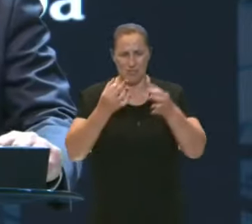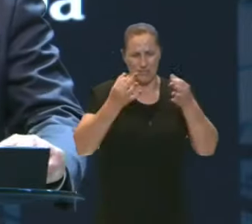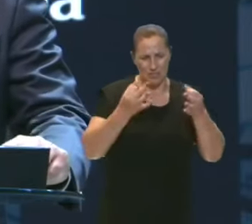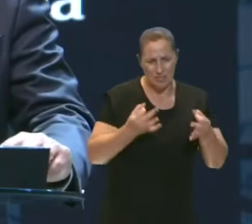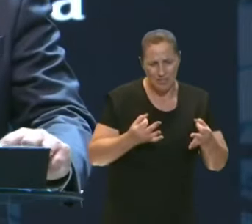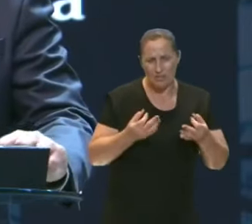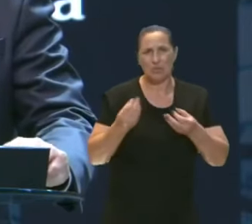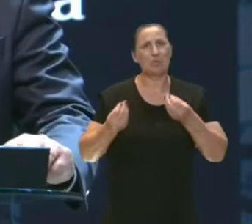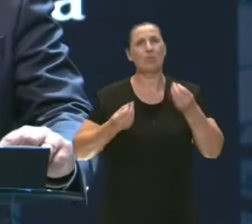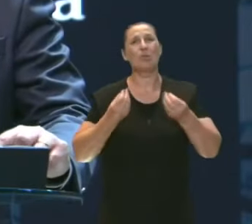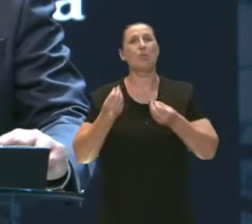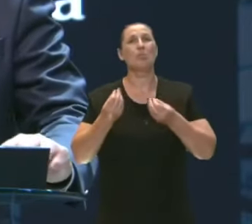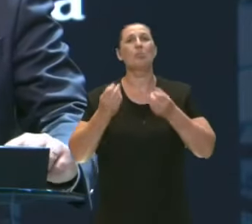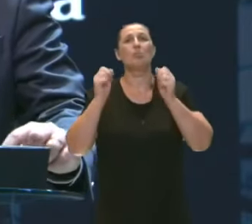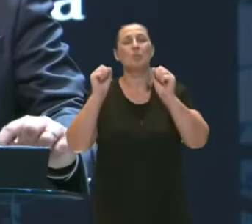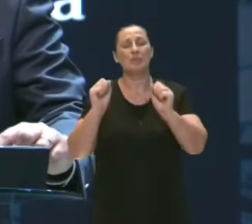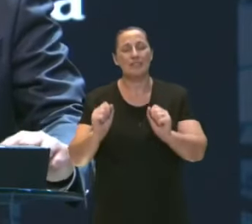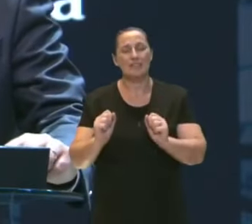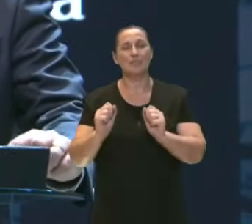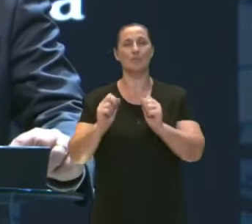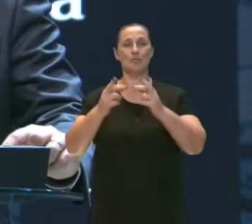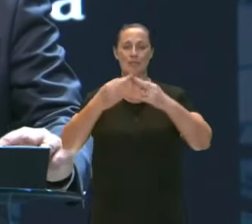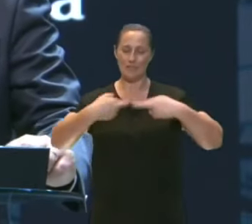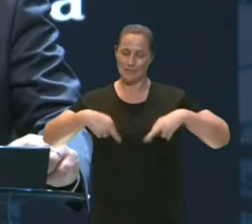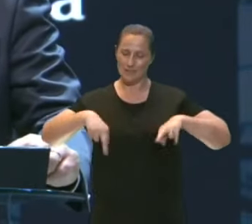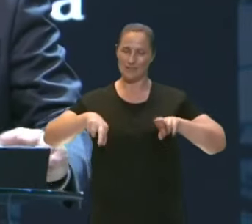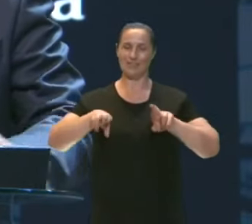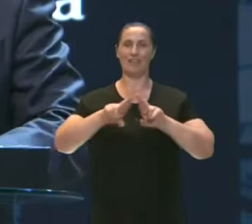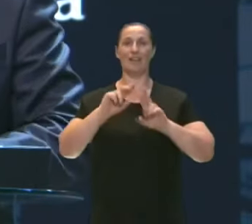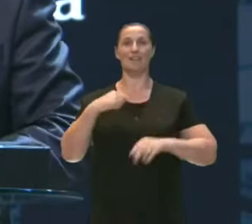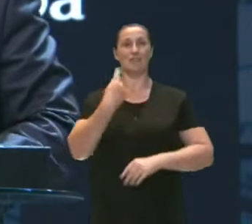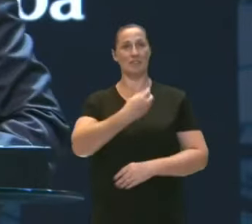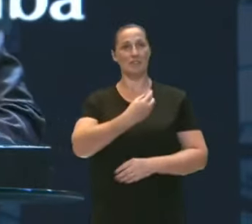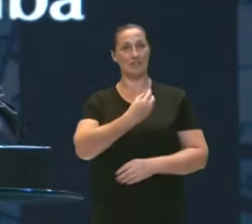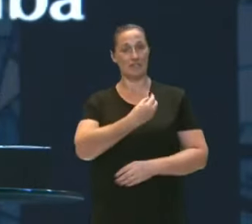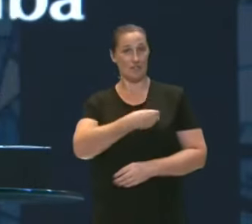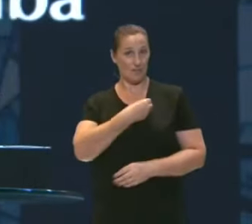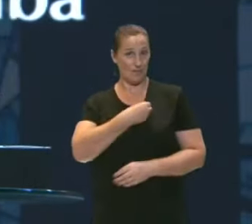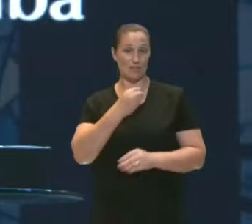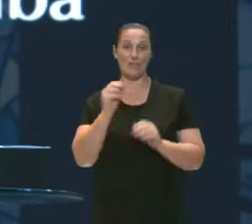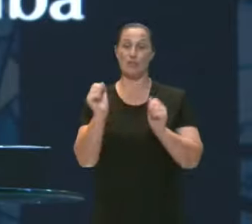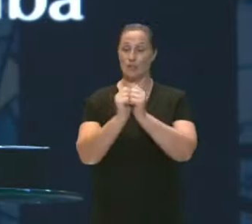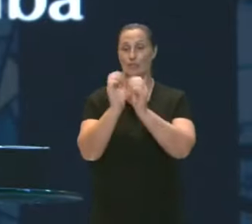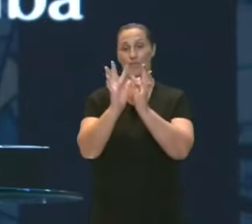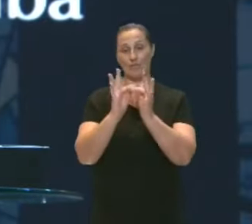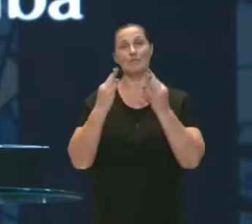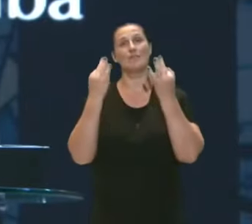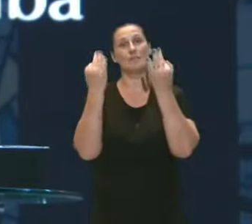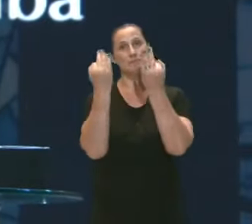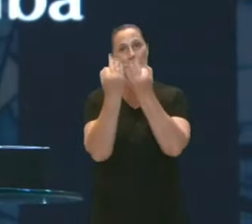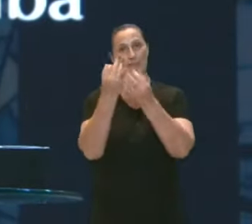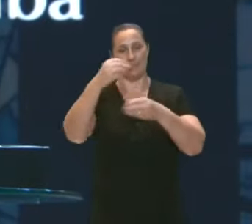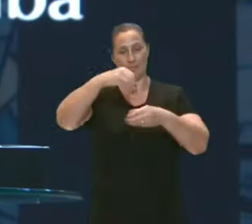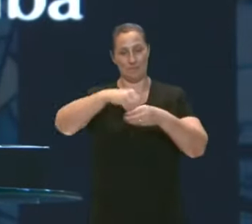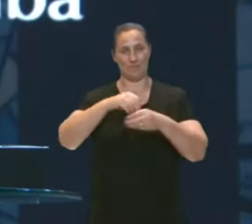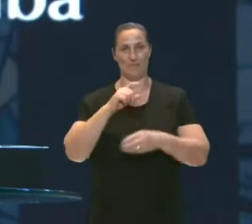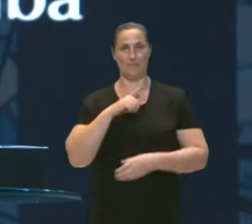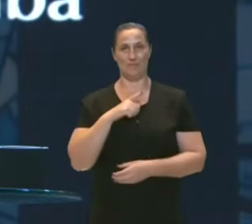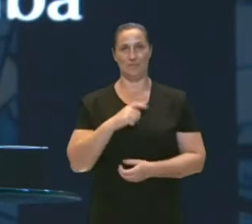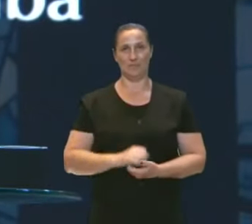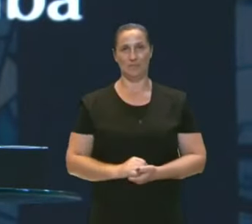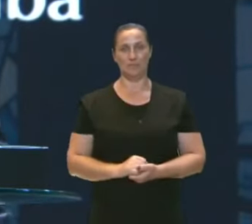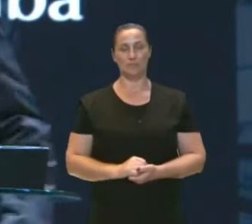podemos ter o renovo, uma renovação de Deus na nossa vida e nos laços familiares nesse